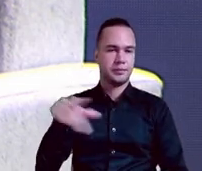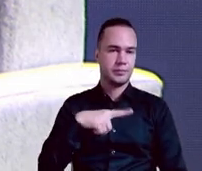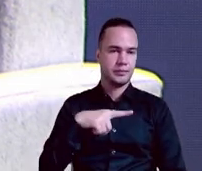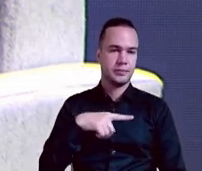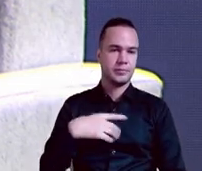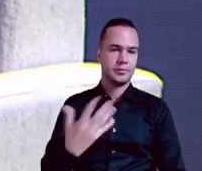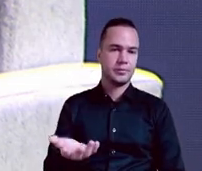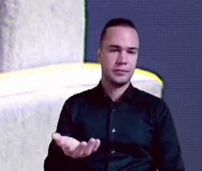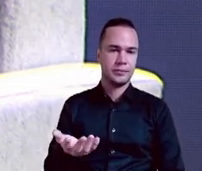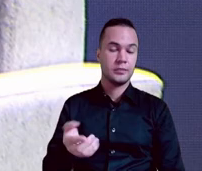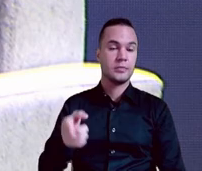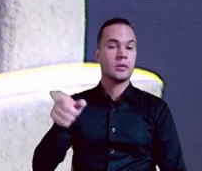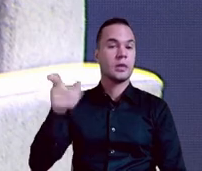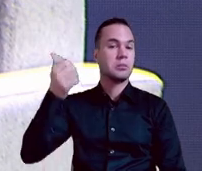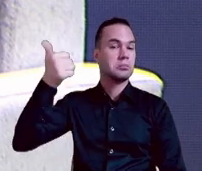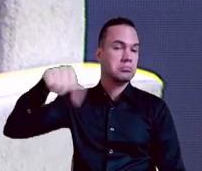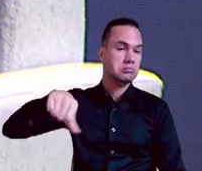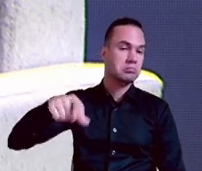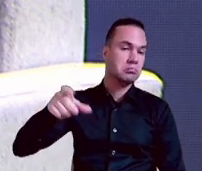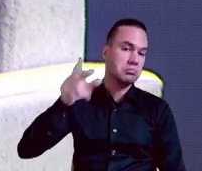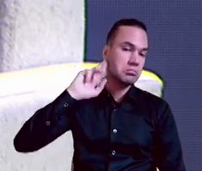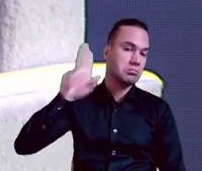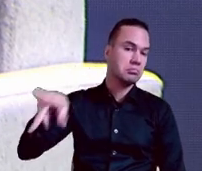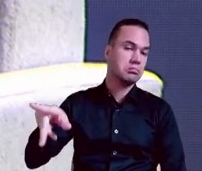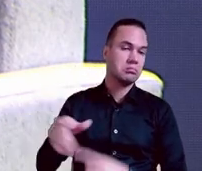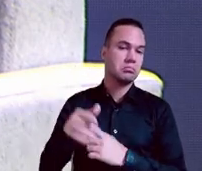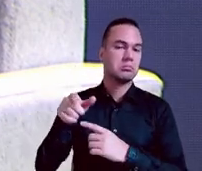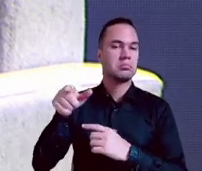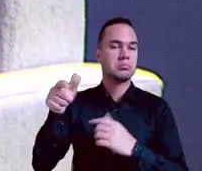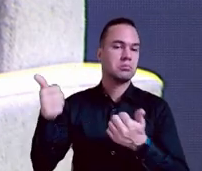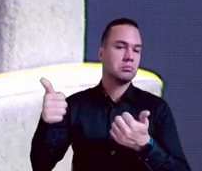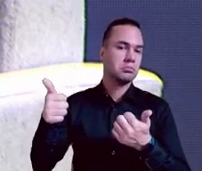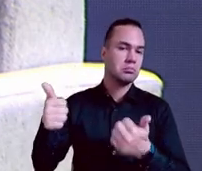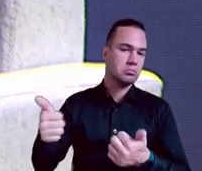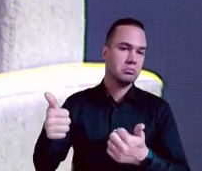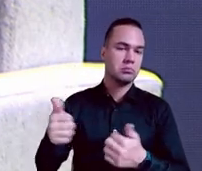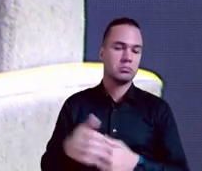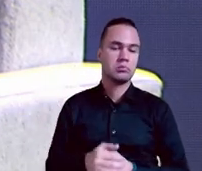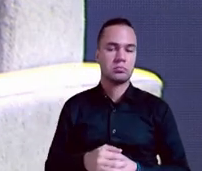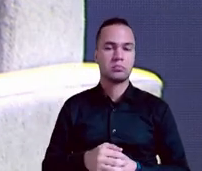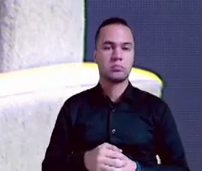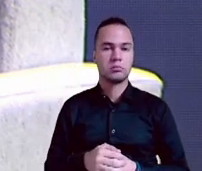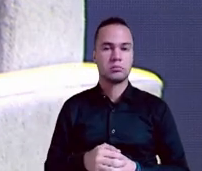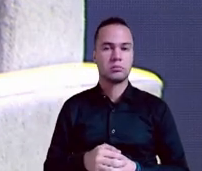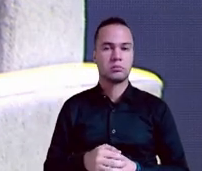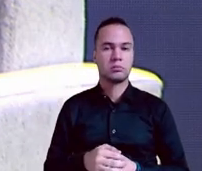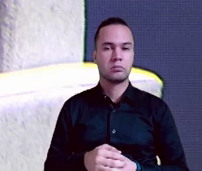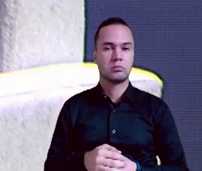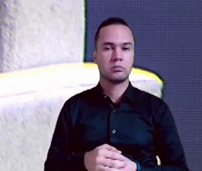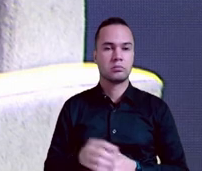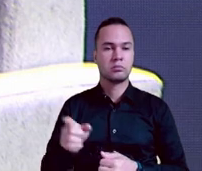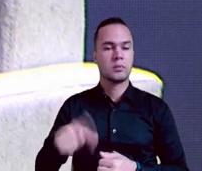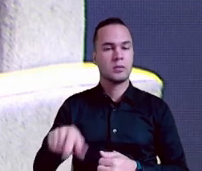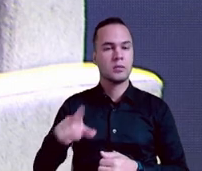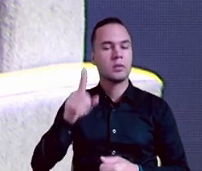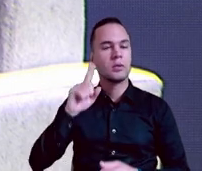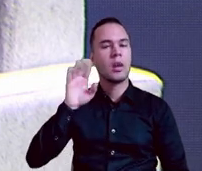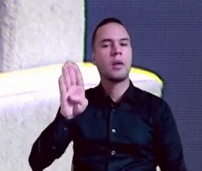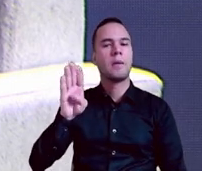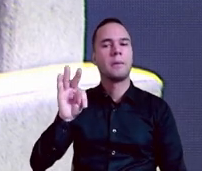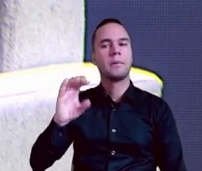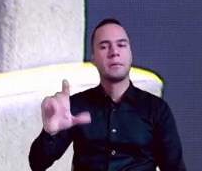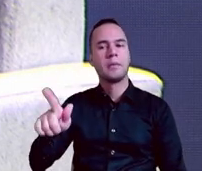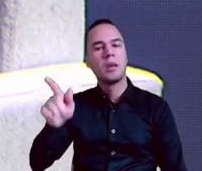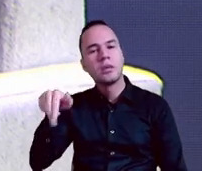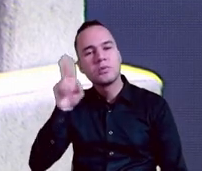tende a ser diferente né num estágio mais dele Stadium um estágio mais Lead Station eu vejo esse a gente no BTG olha muito para o latestade